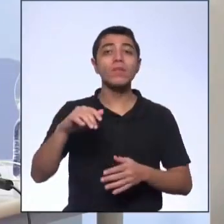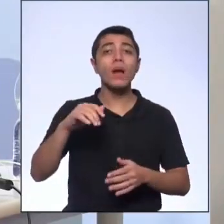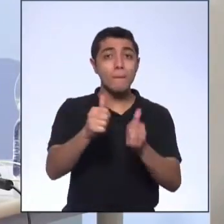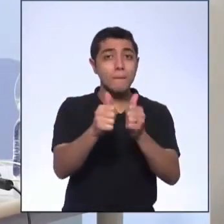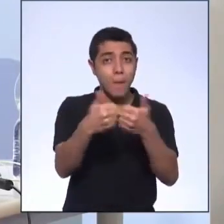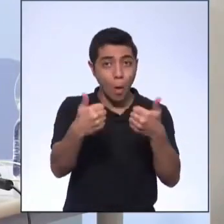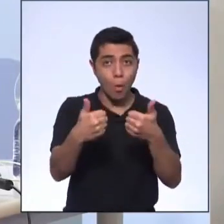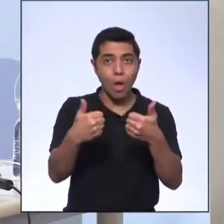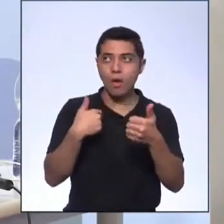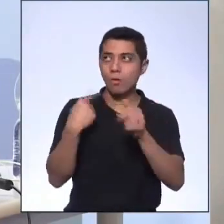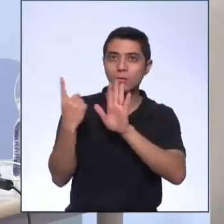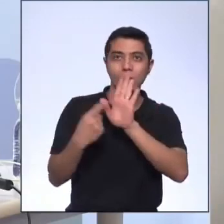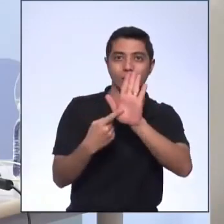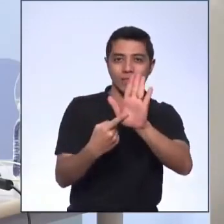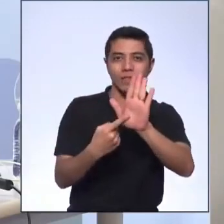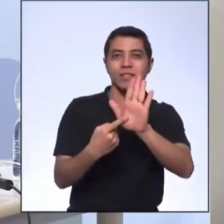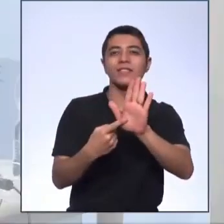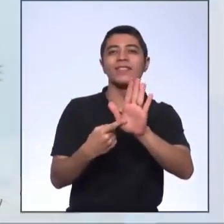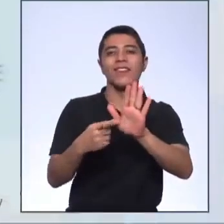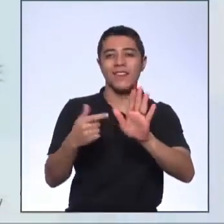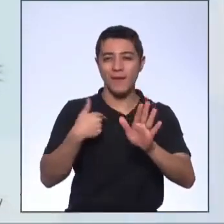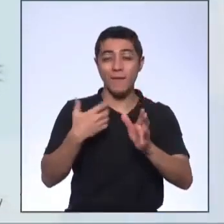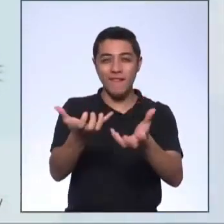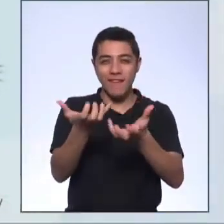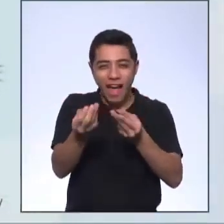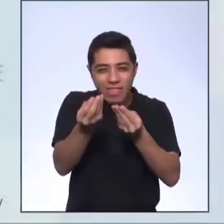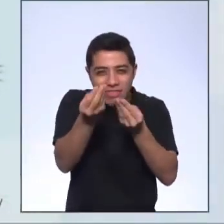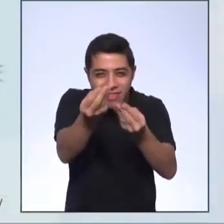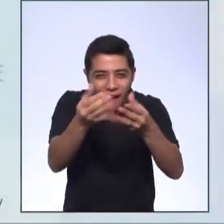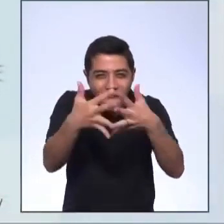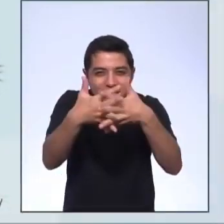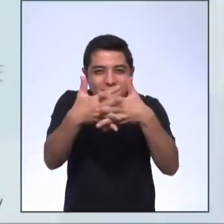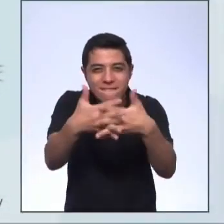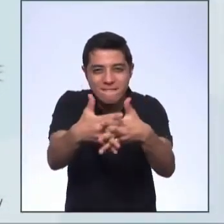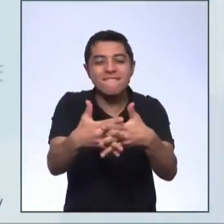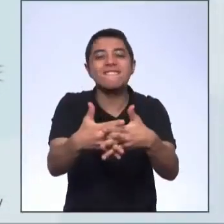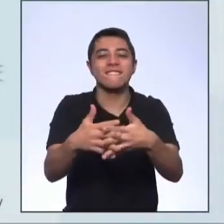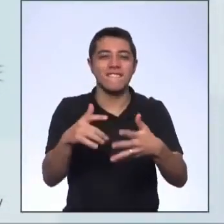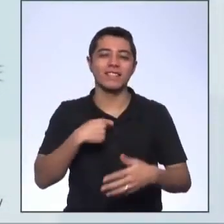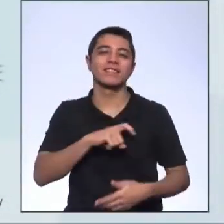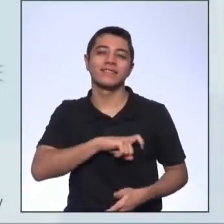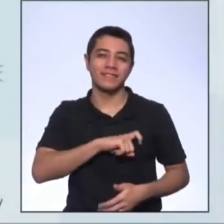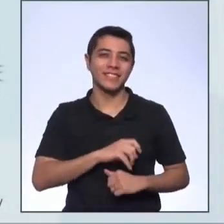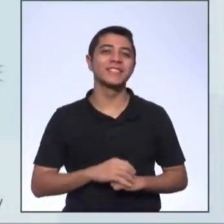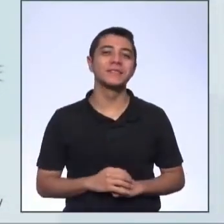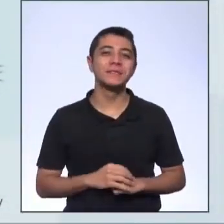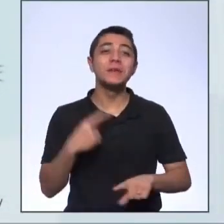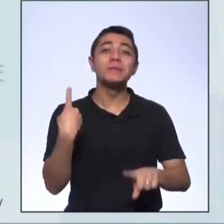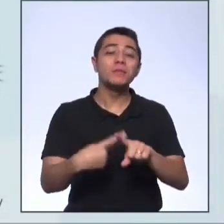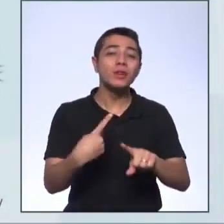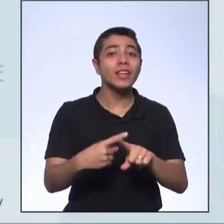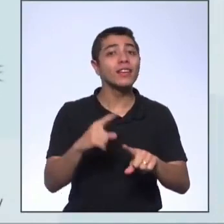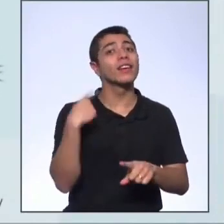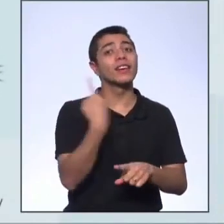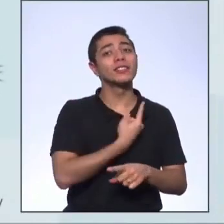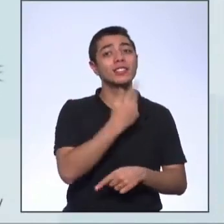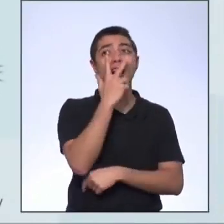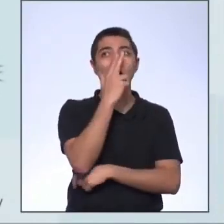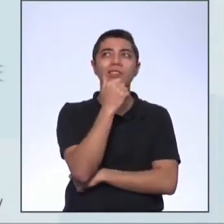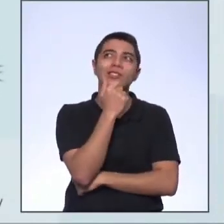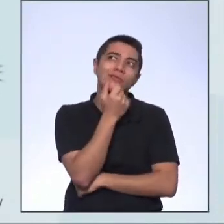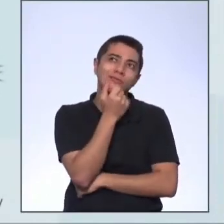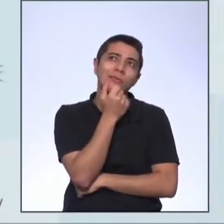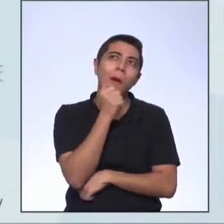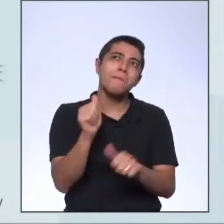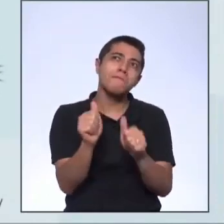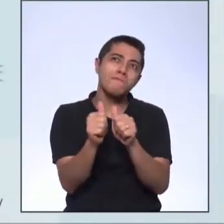ali, justamente para confundir vocês. Porque a gente tem essa questão do fermento biológico e achar que é bactéria,